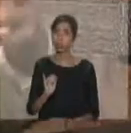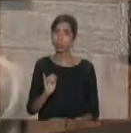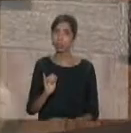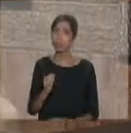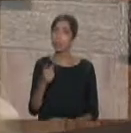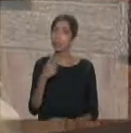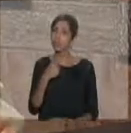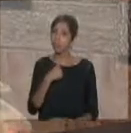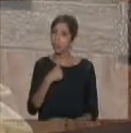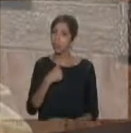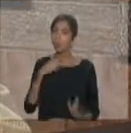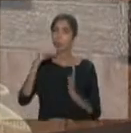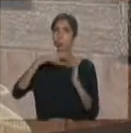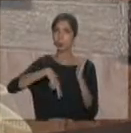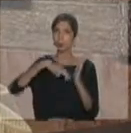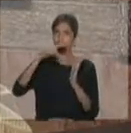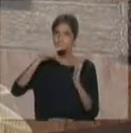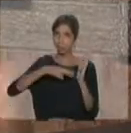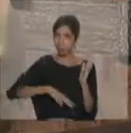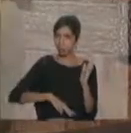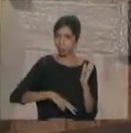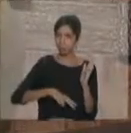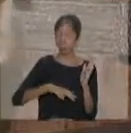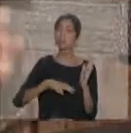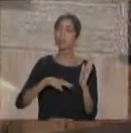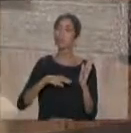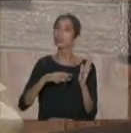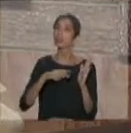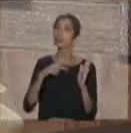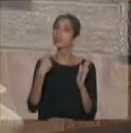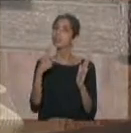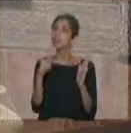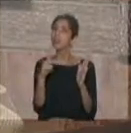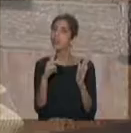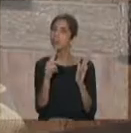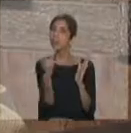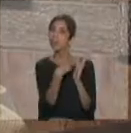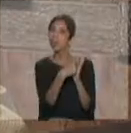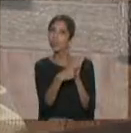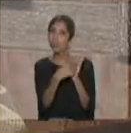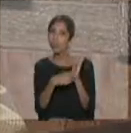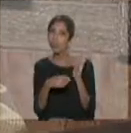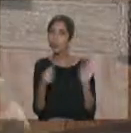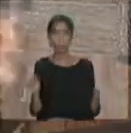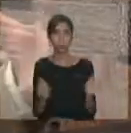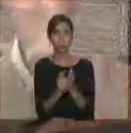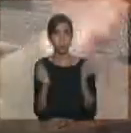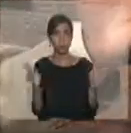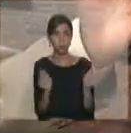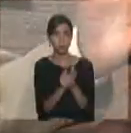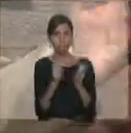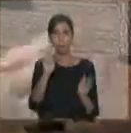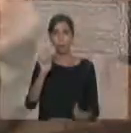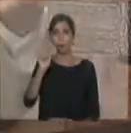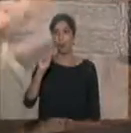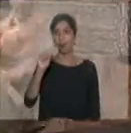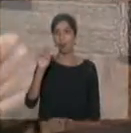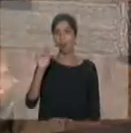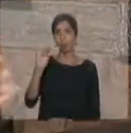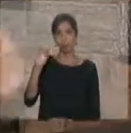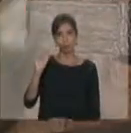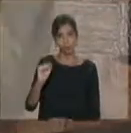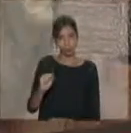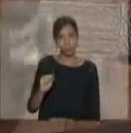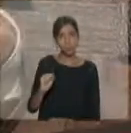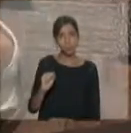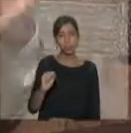eu li um artigo que você escreveu no jornal, o Alagoinhas Jornal. Era um jornal que